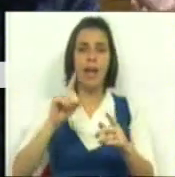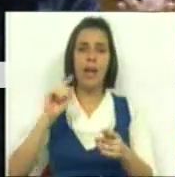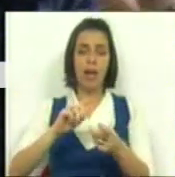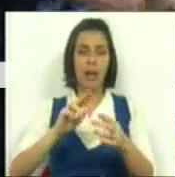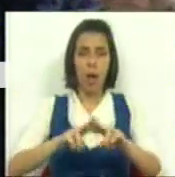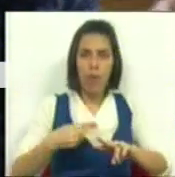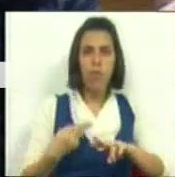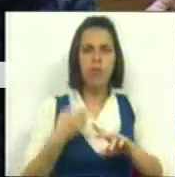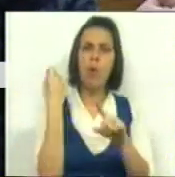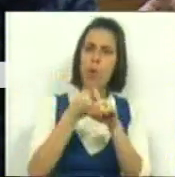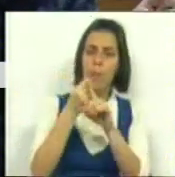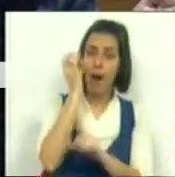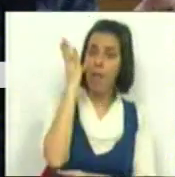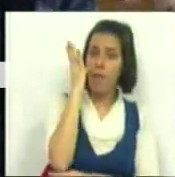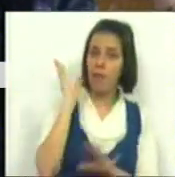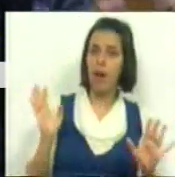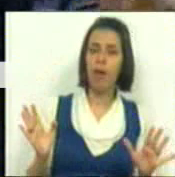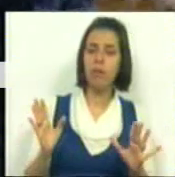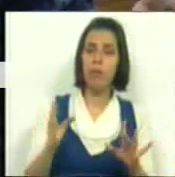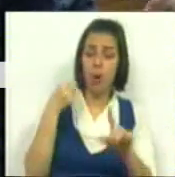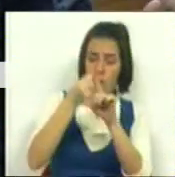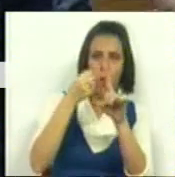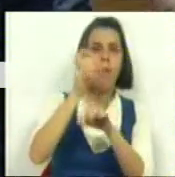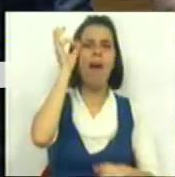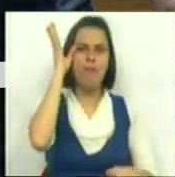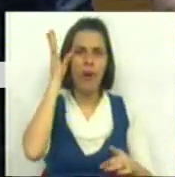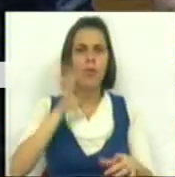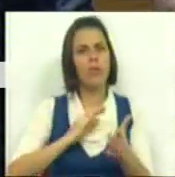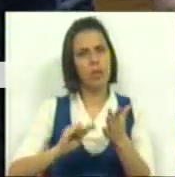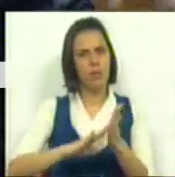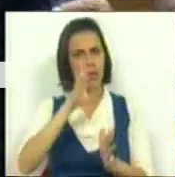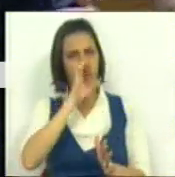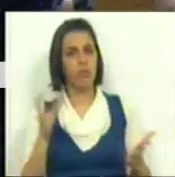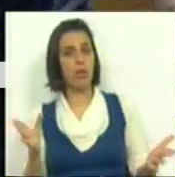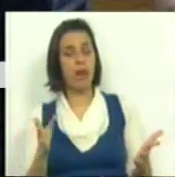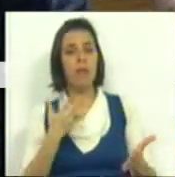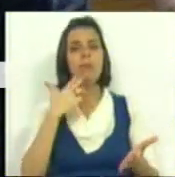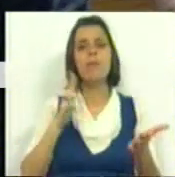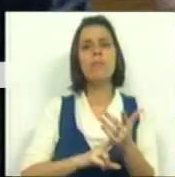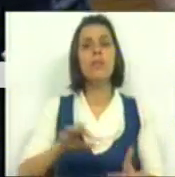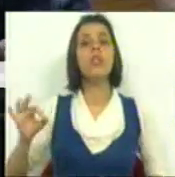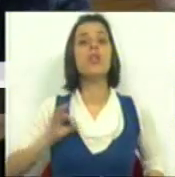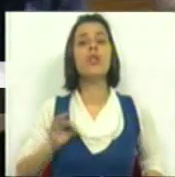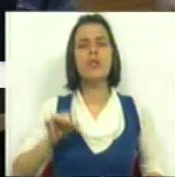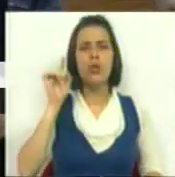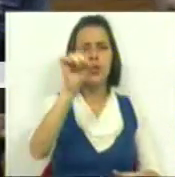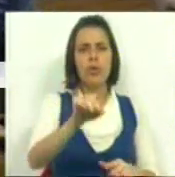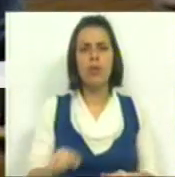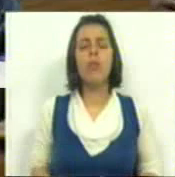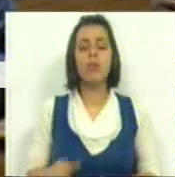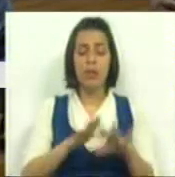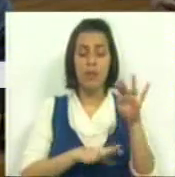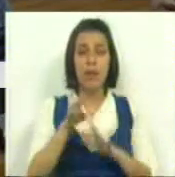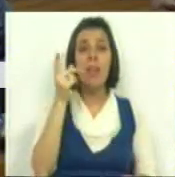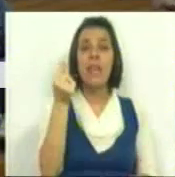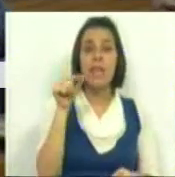reforçar o combate à fraude. O combate à fraude, Sr. Secretário de Estado, quando foram os senhores que amnistiaram